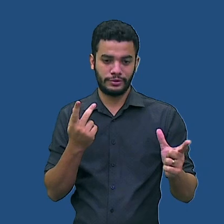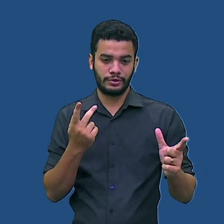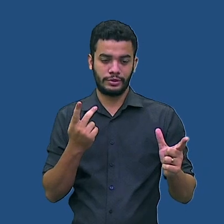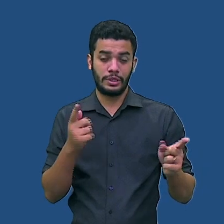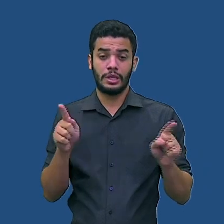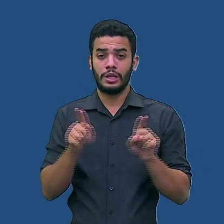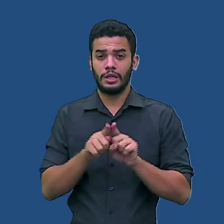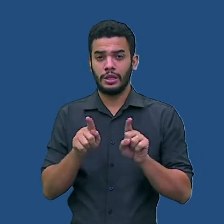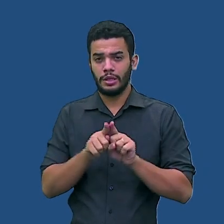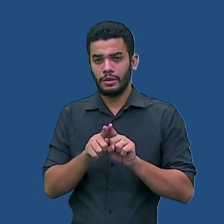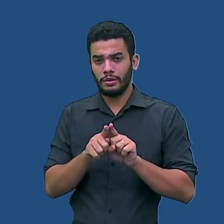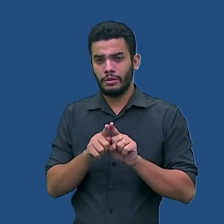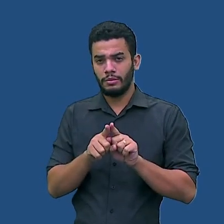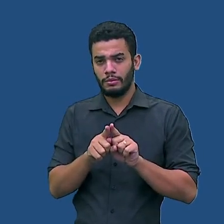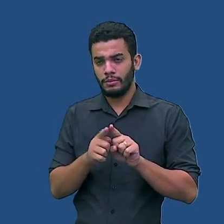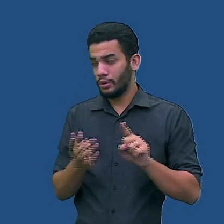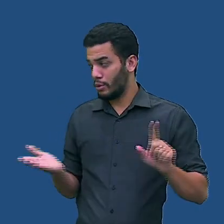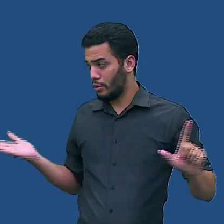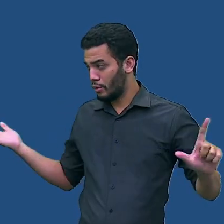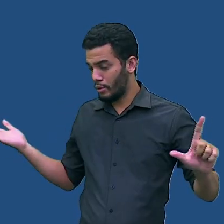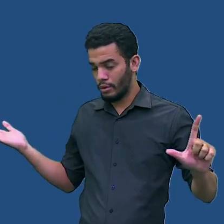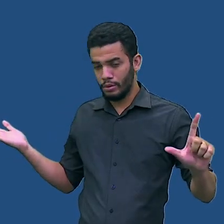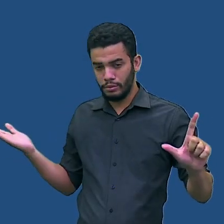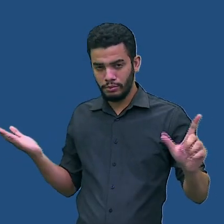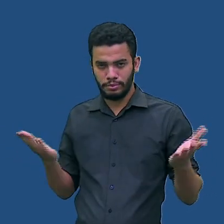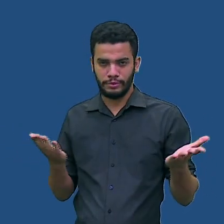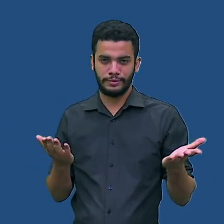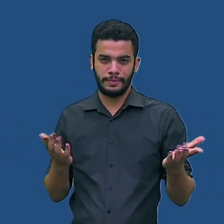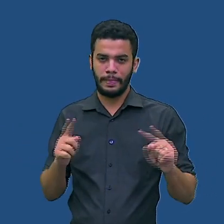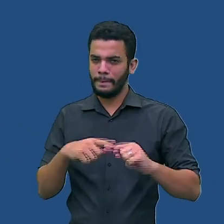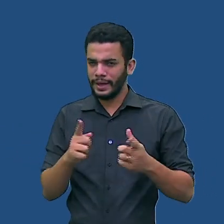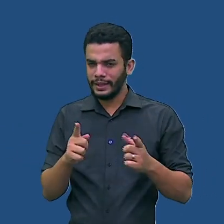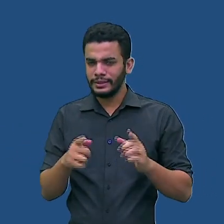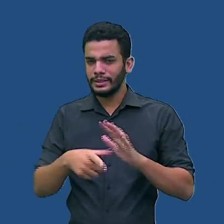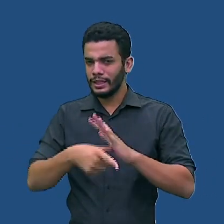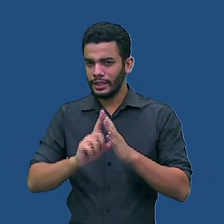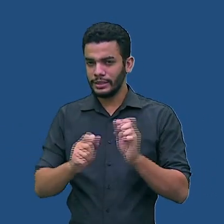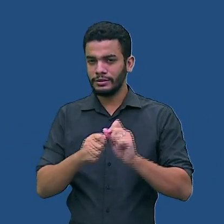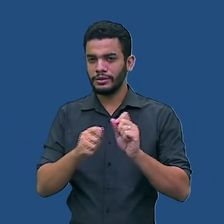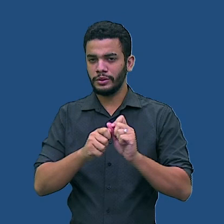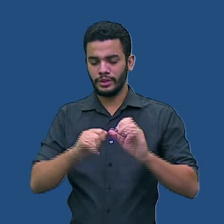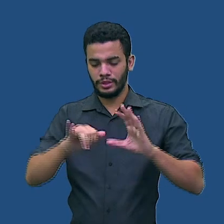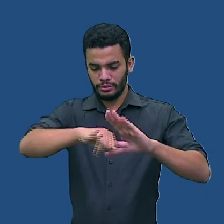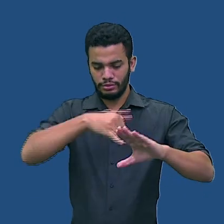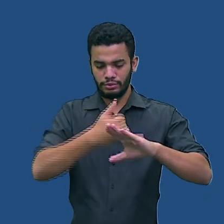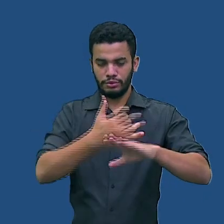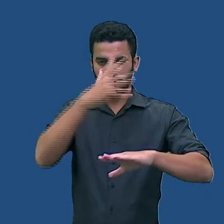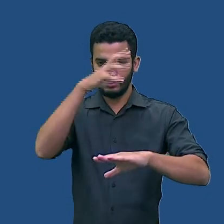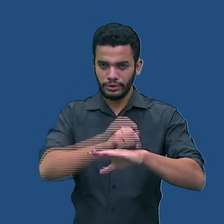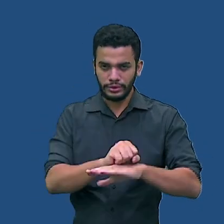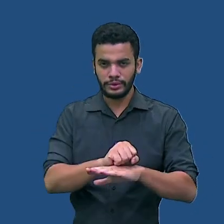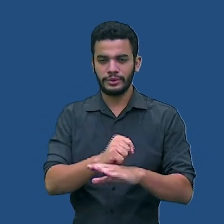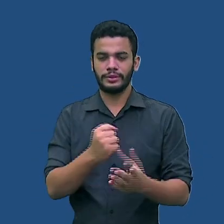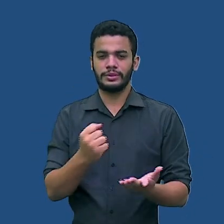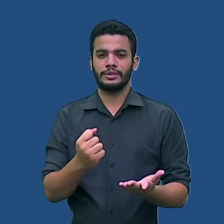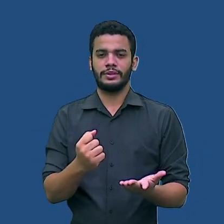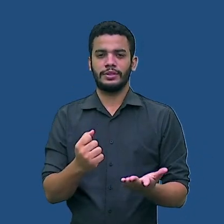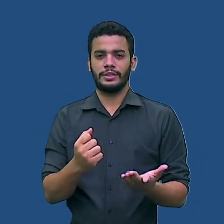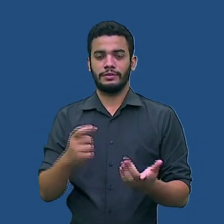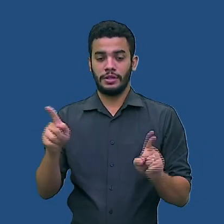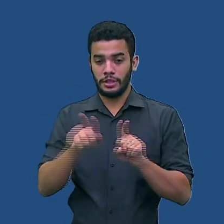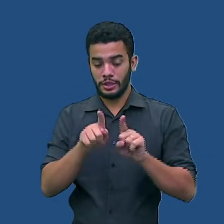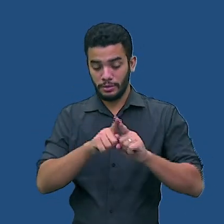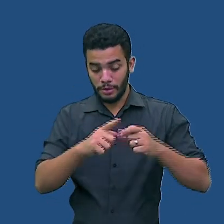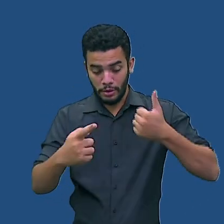smedgv.com/aluno. Se inscreva no nosso canal, YouTube SMEDGV, ative o sininho, deixe um like lá nas